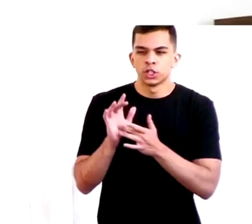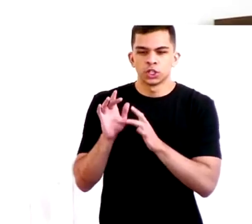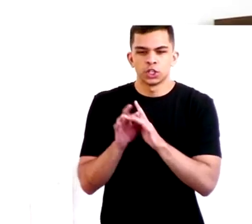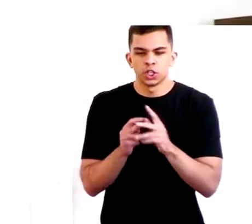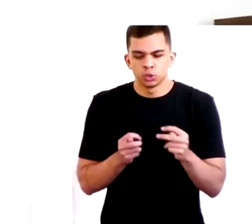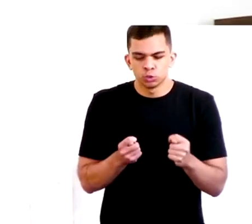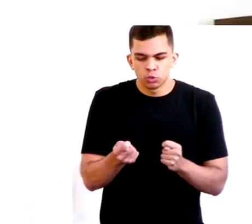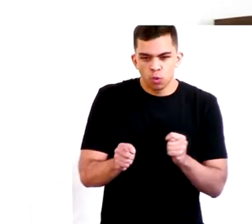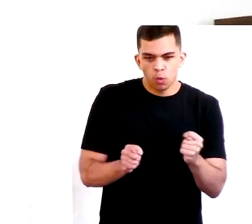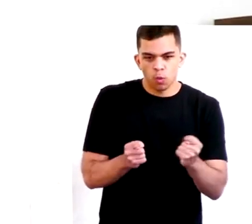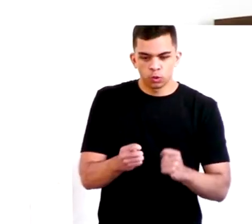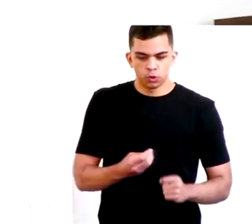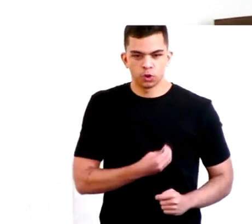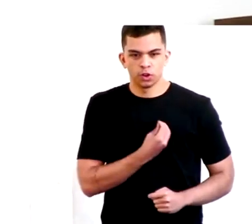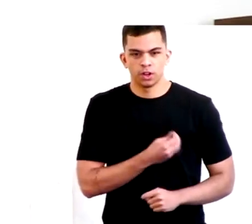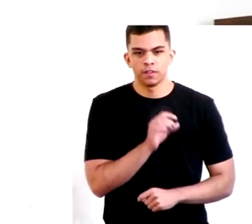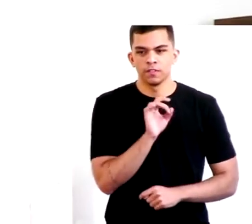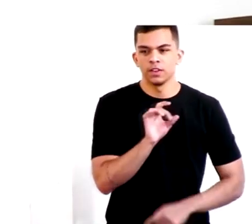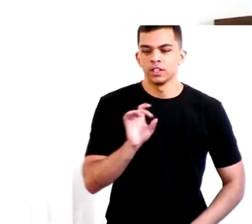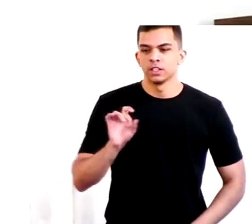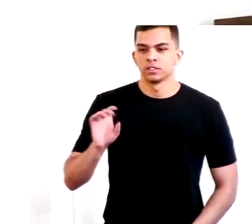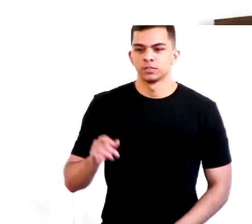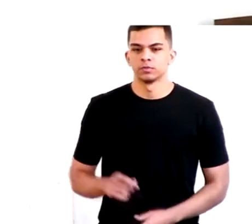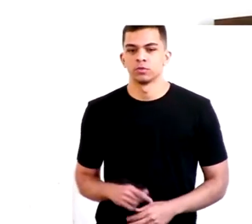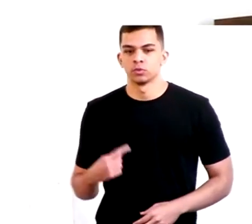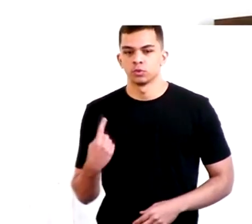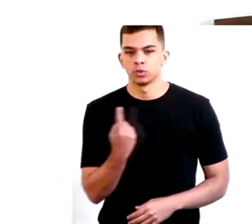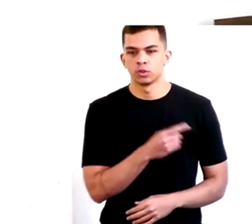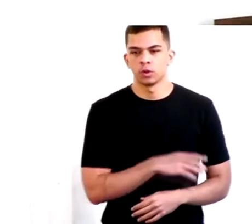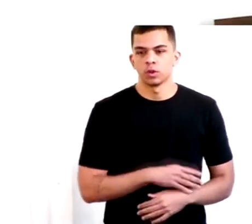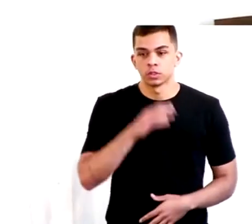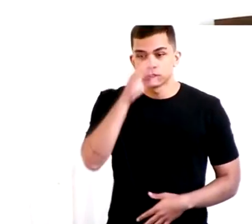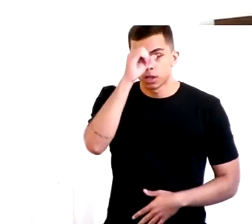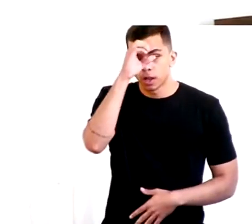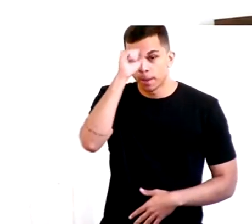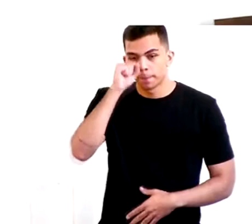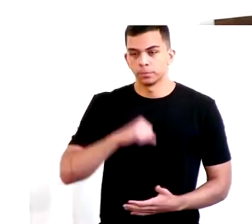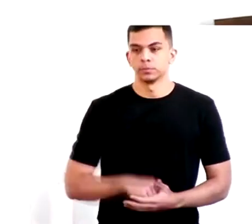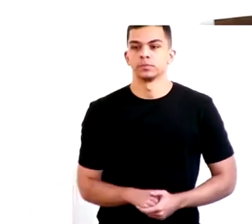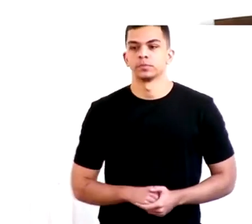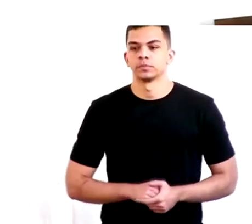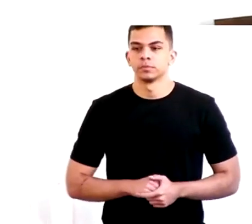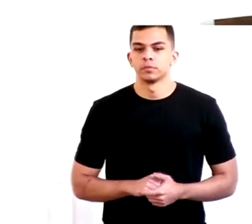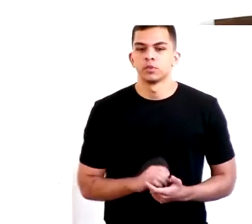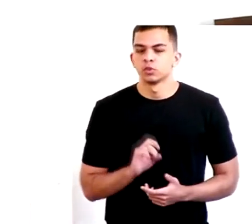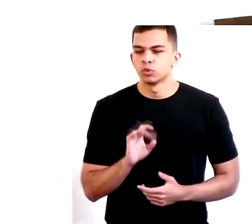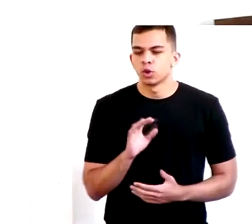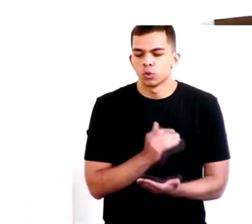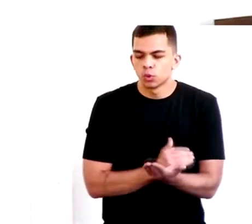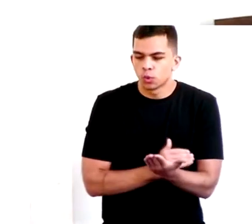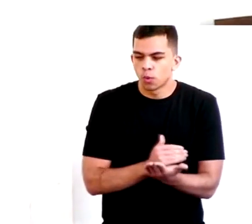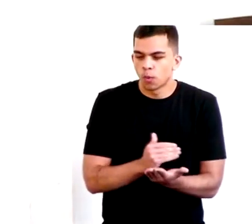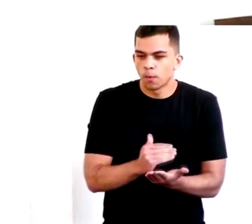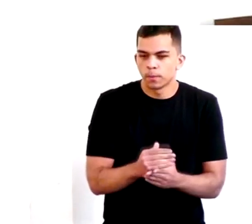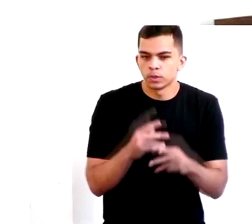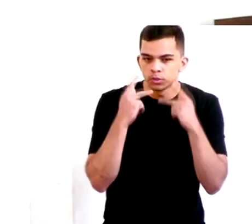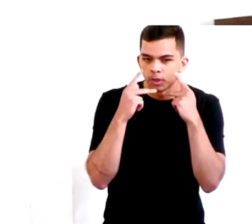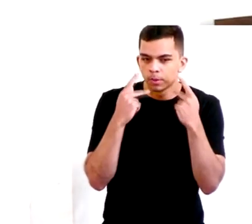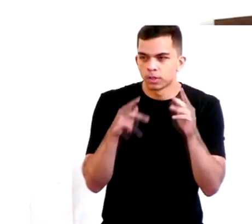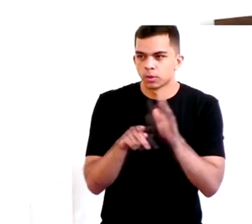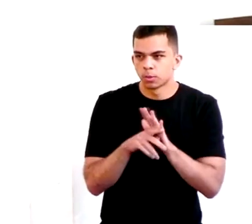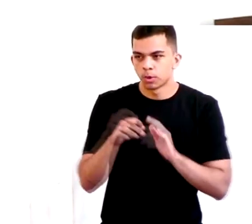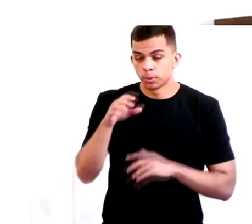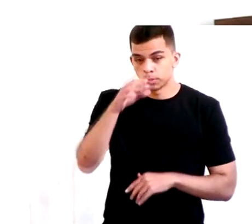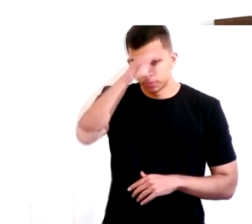já começamos a aprender somente na introdução do sermão que Cristo pregou